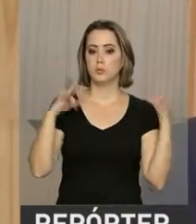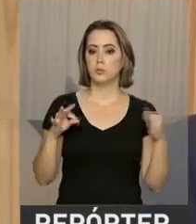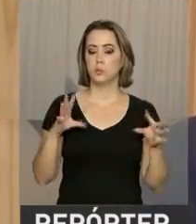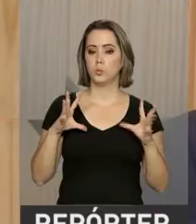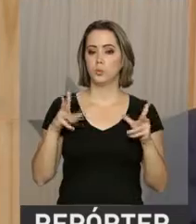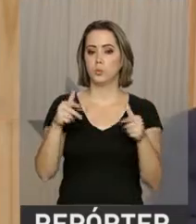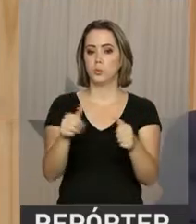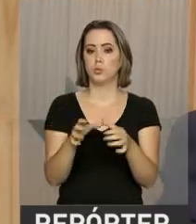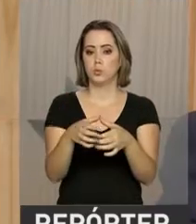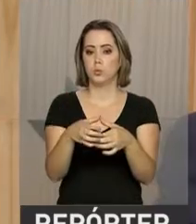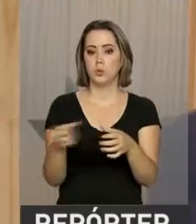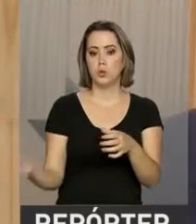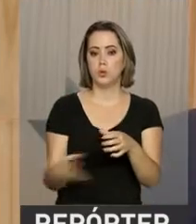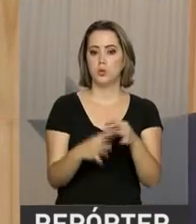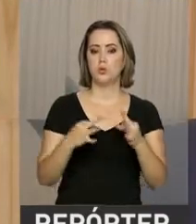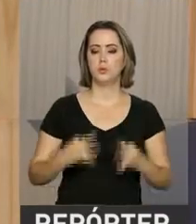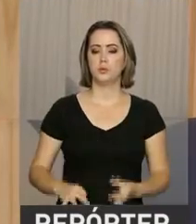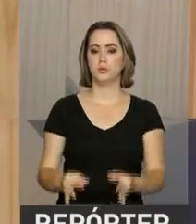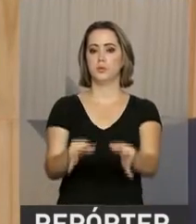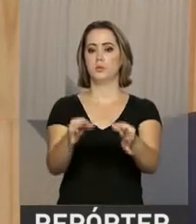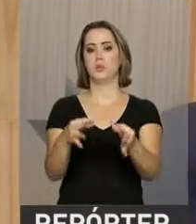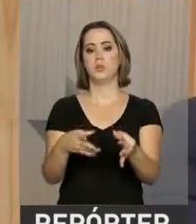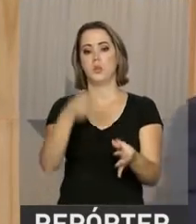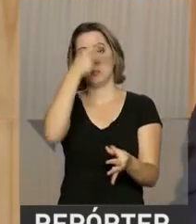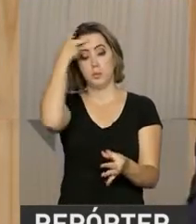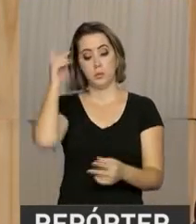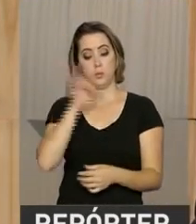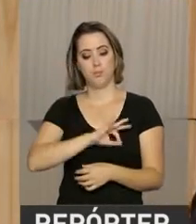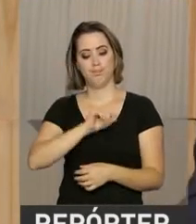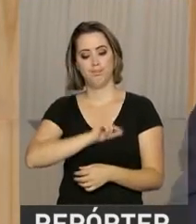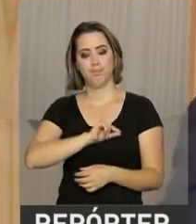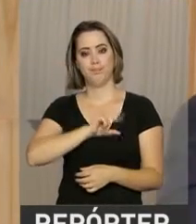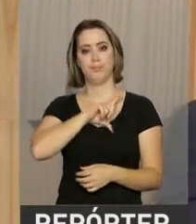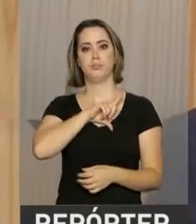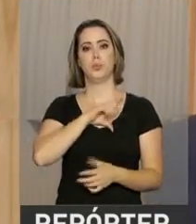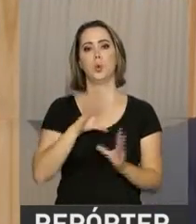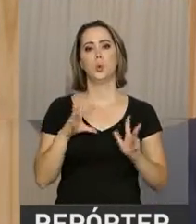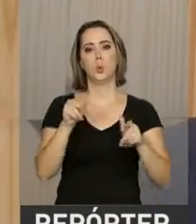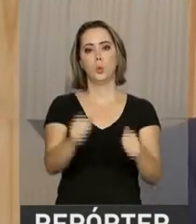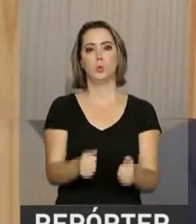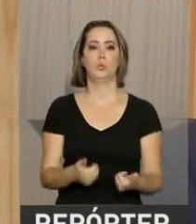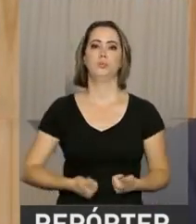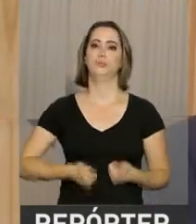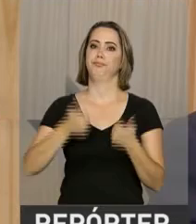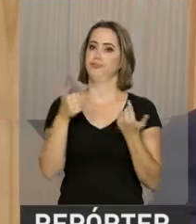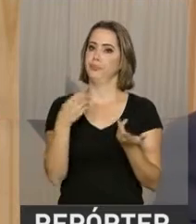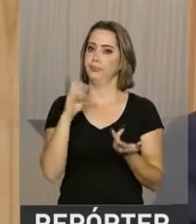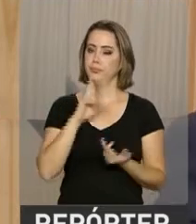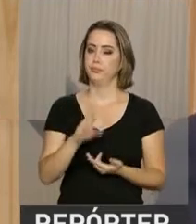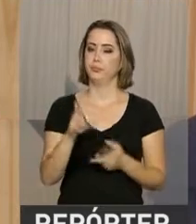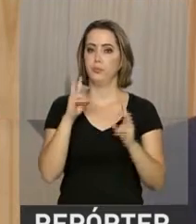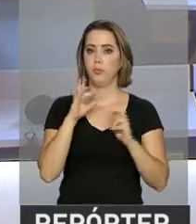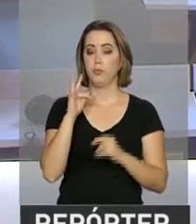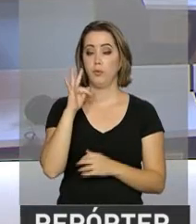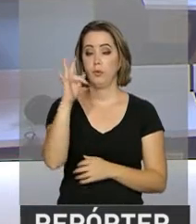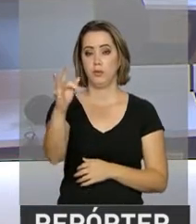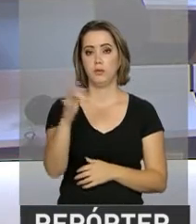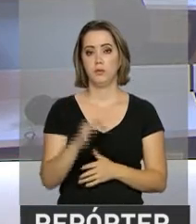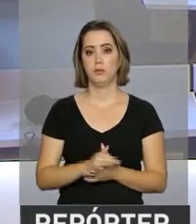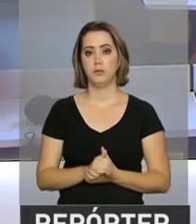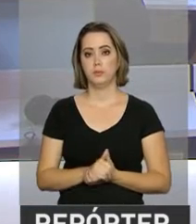para que o brasil se moderninhos para que as pessoas possam ganhar mais sejam mais produtivas e todos têm mais teremos mais resultados e perspectivas